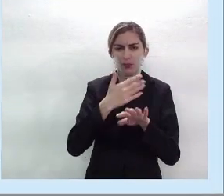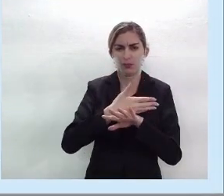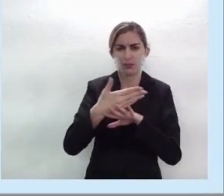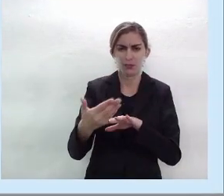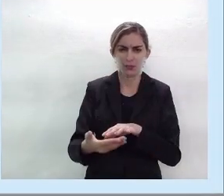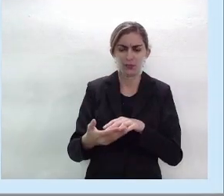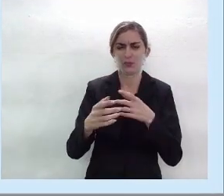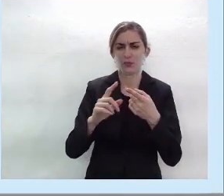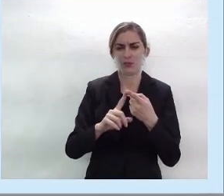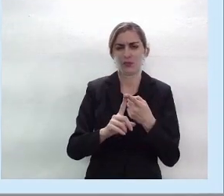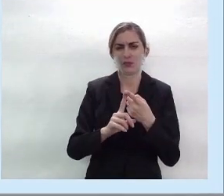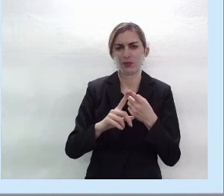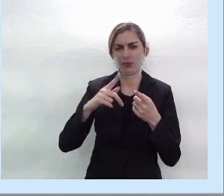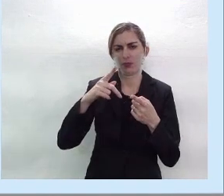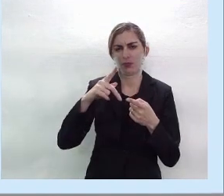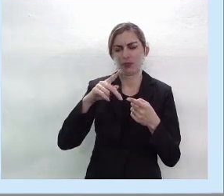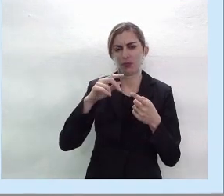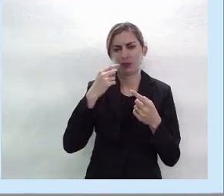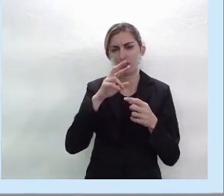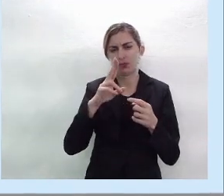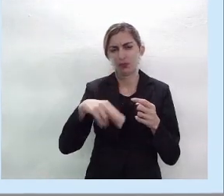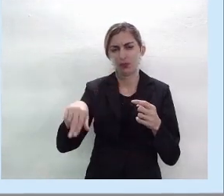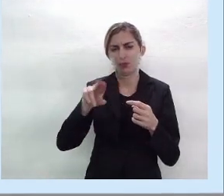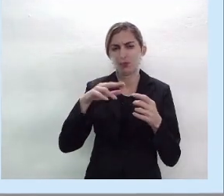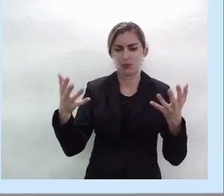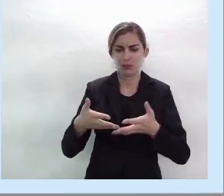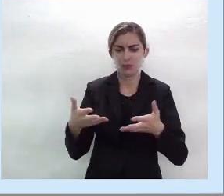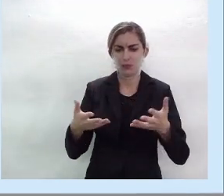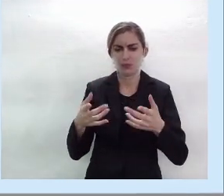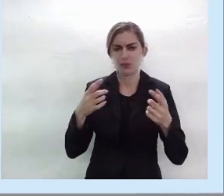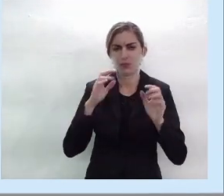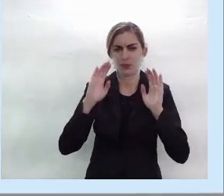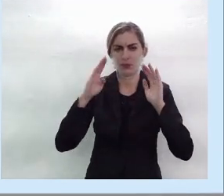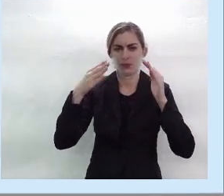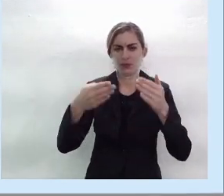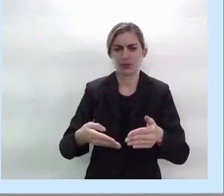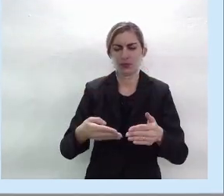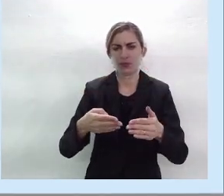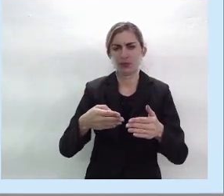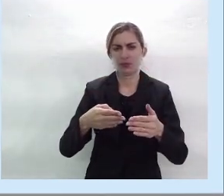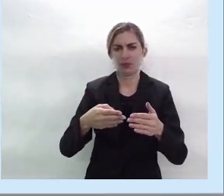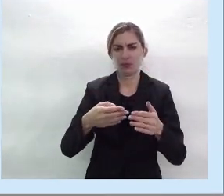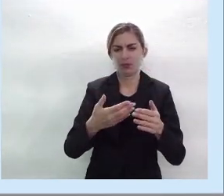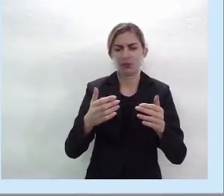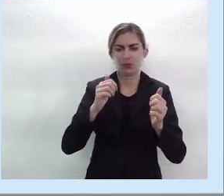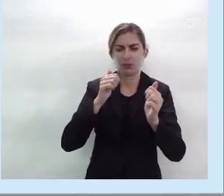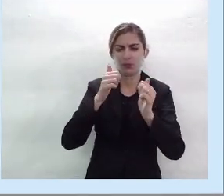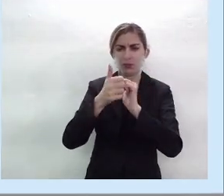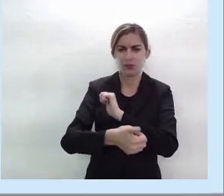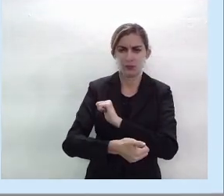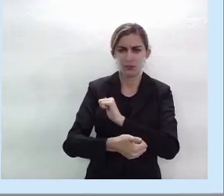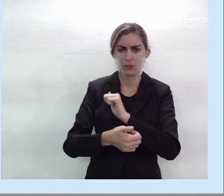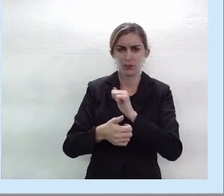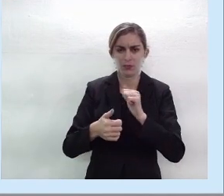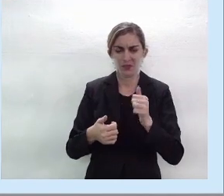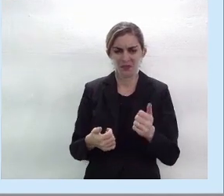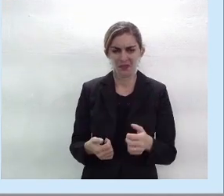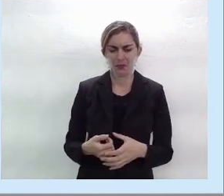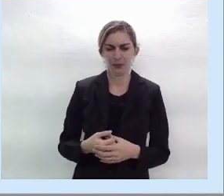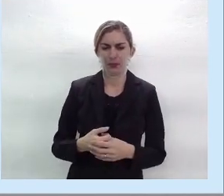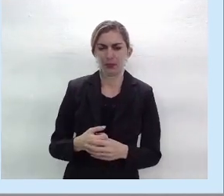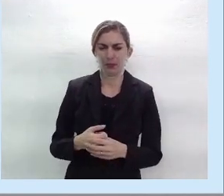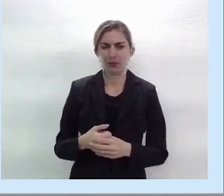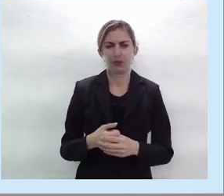estilos, stopwatch, né, e o primp. Hoje a gente vai focar no estilo esportivo, tá?